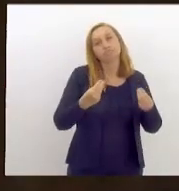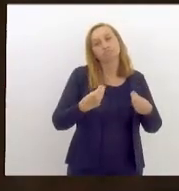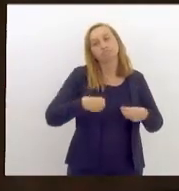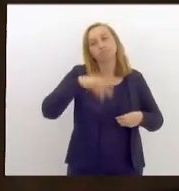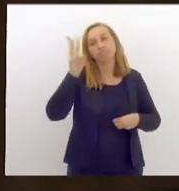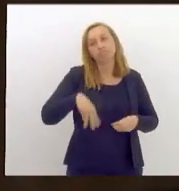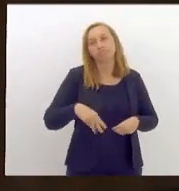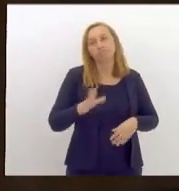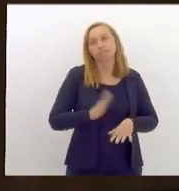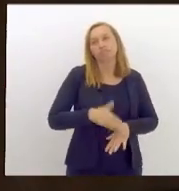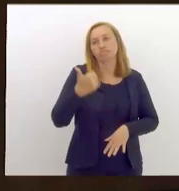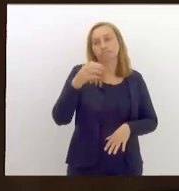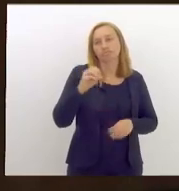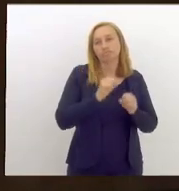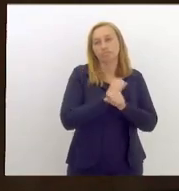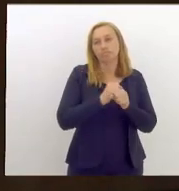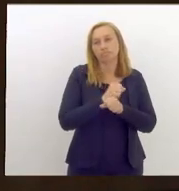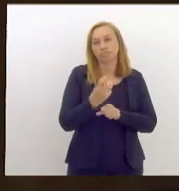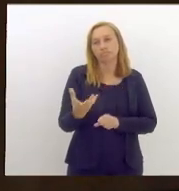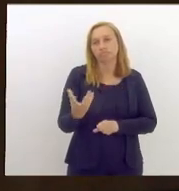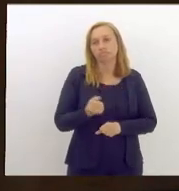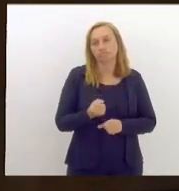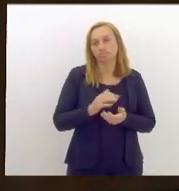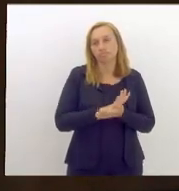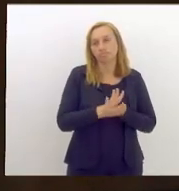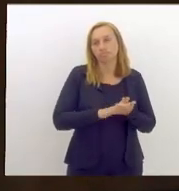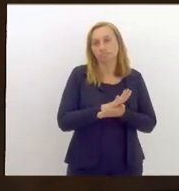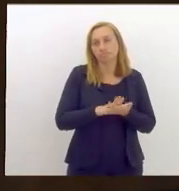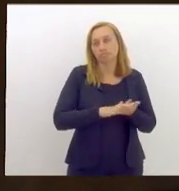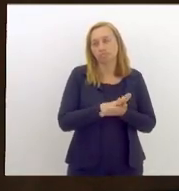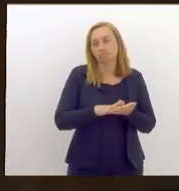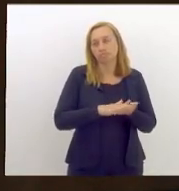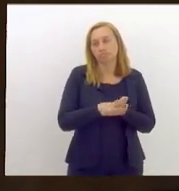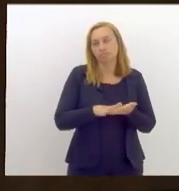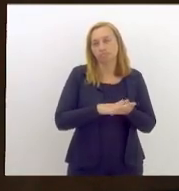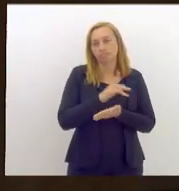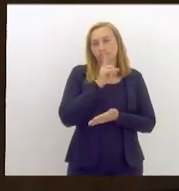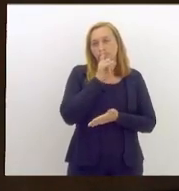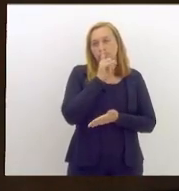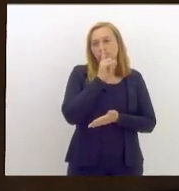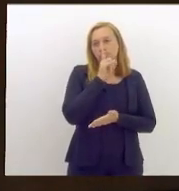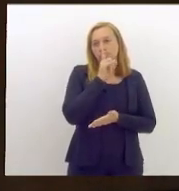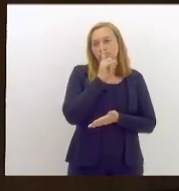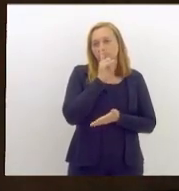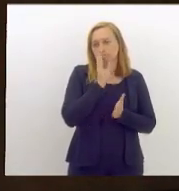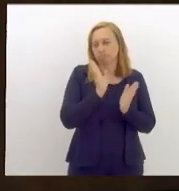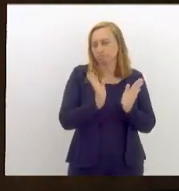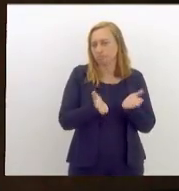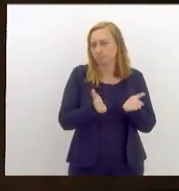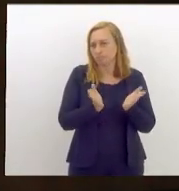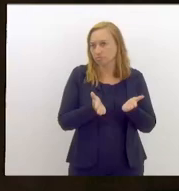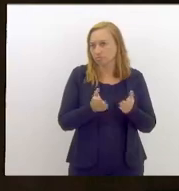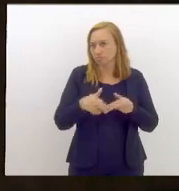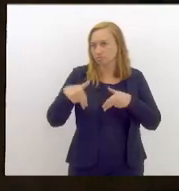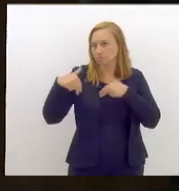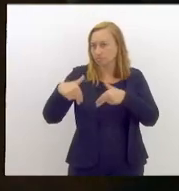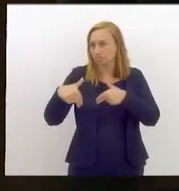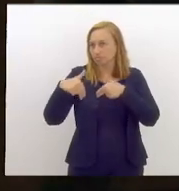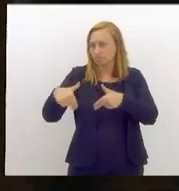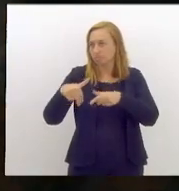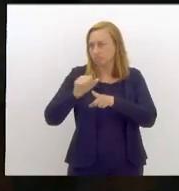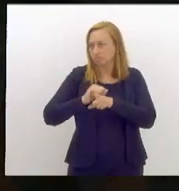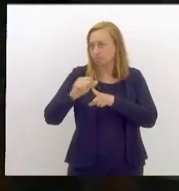mais de 10 anos sem receber absolutamente nada mais silenciados agora mesmo a militância de aluguel